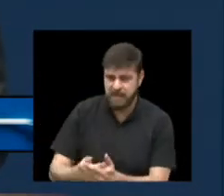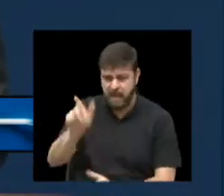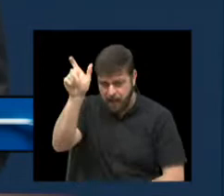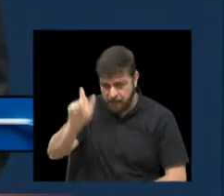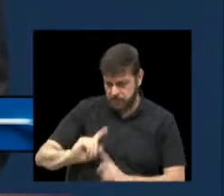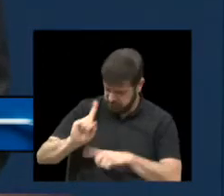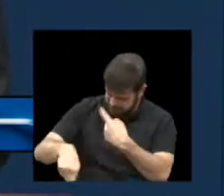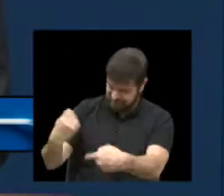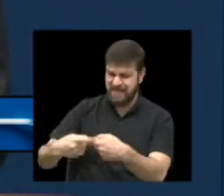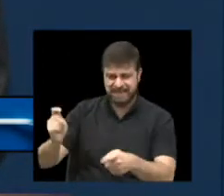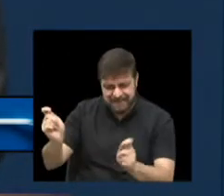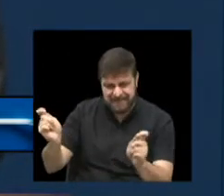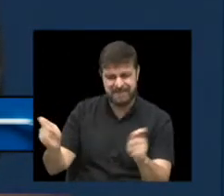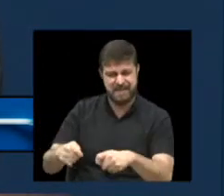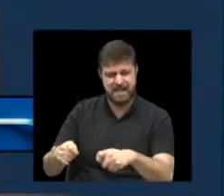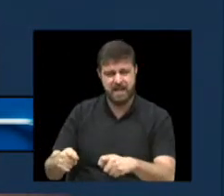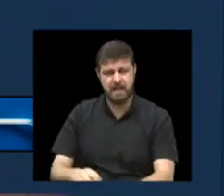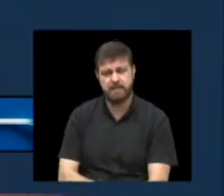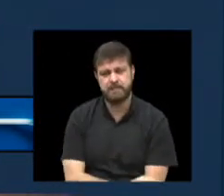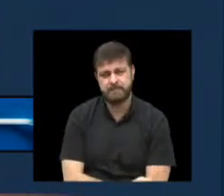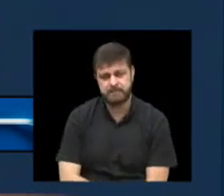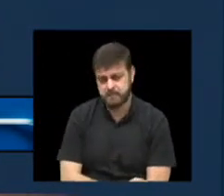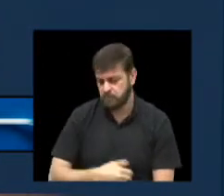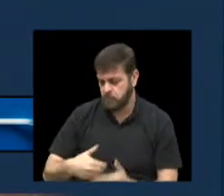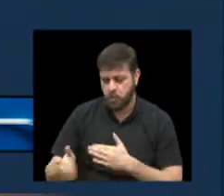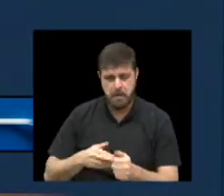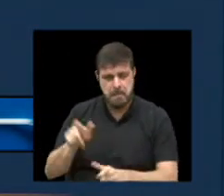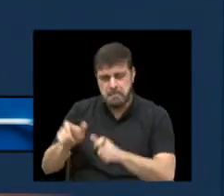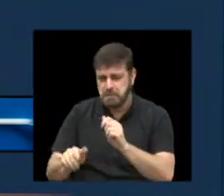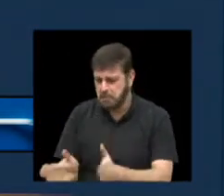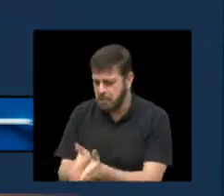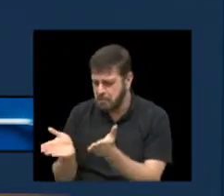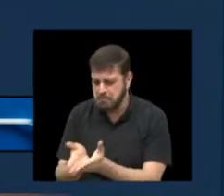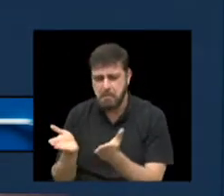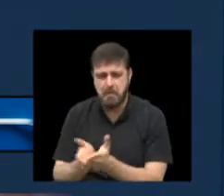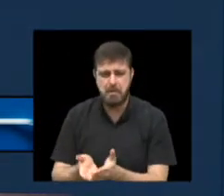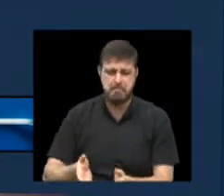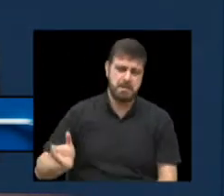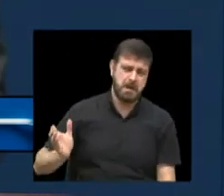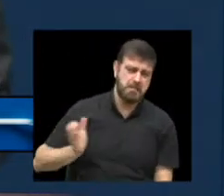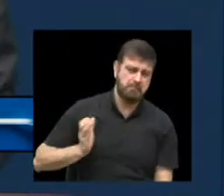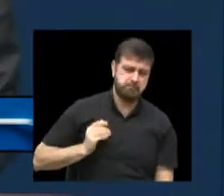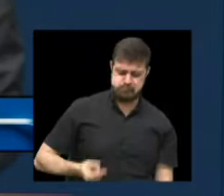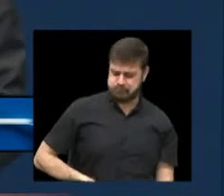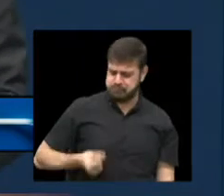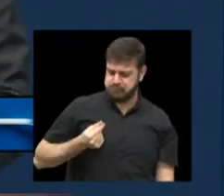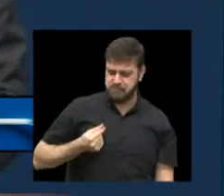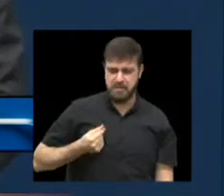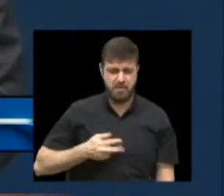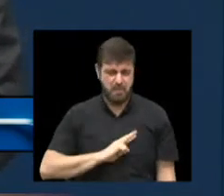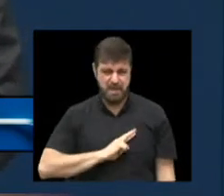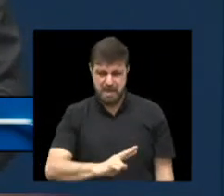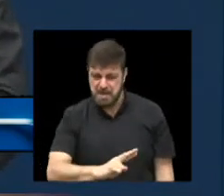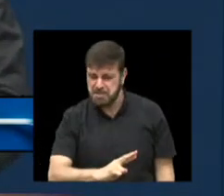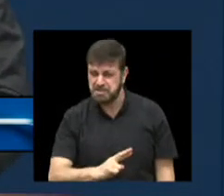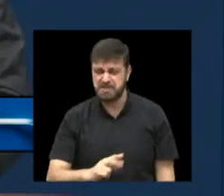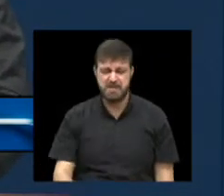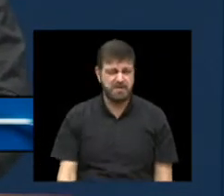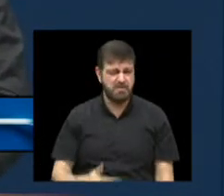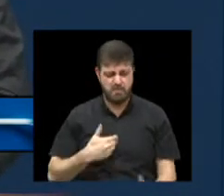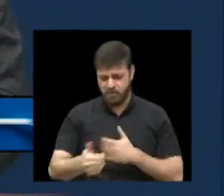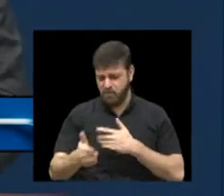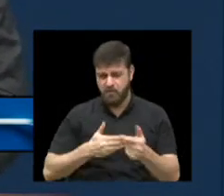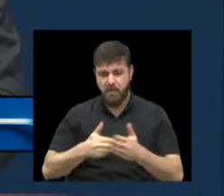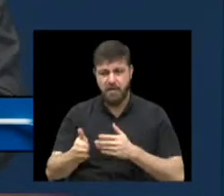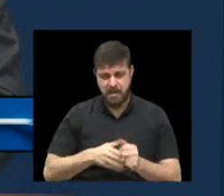qualquer ser humano, independente da classe social, independente da religião. A